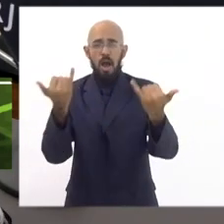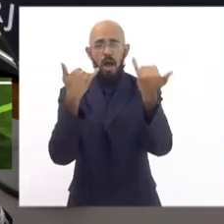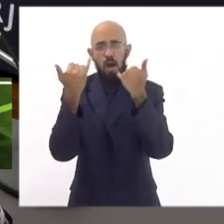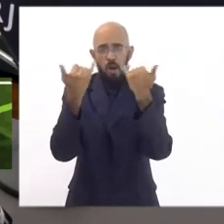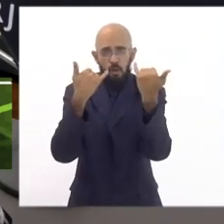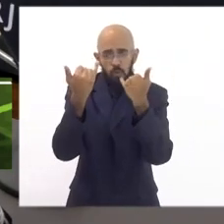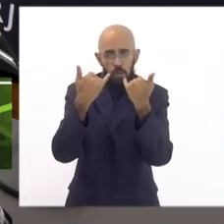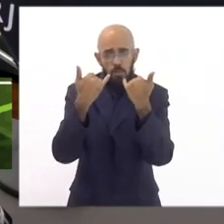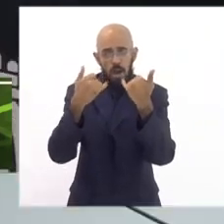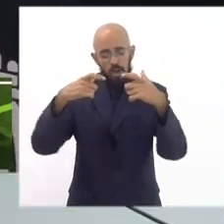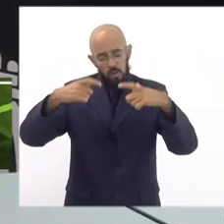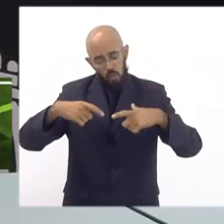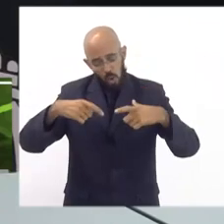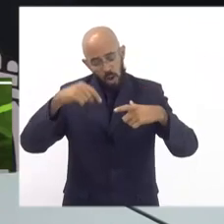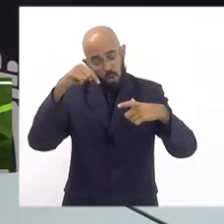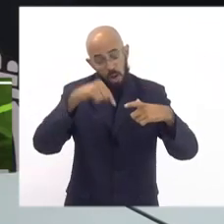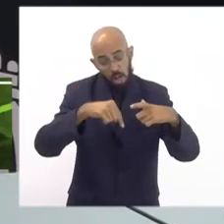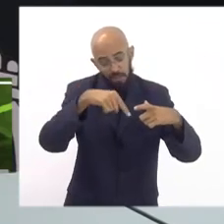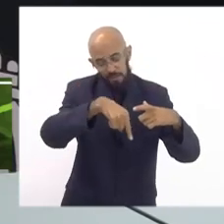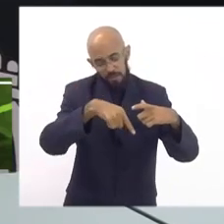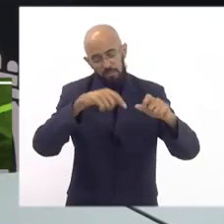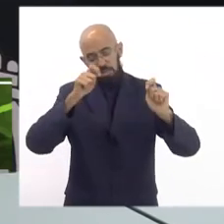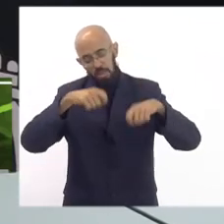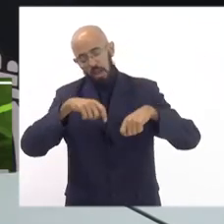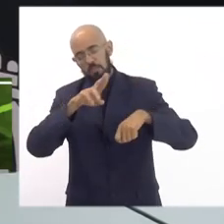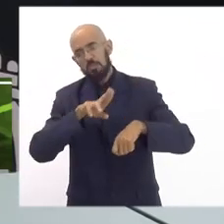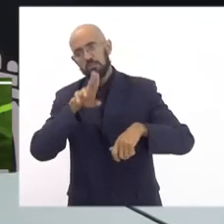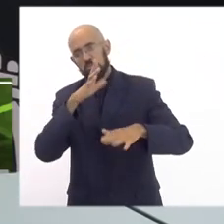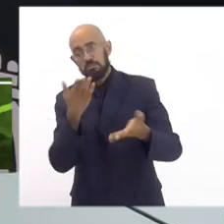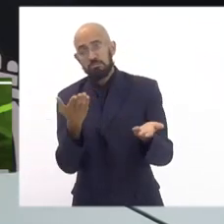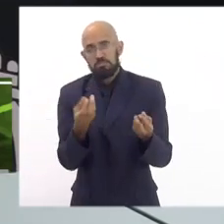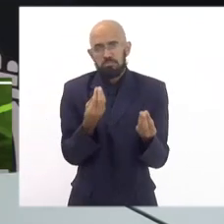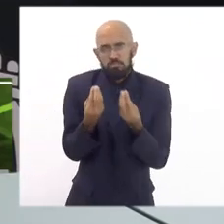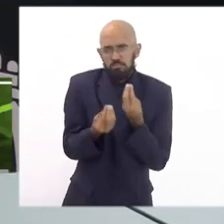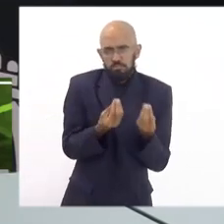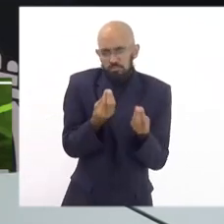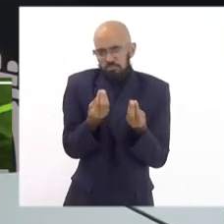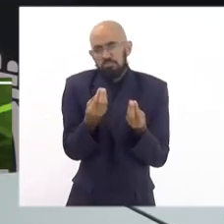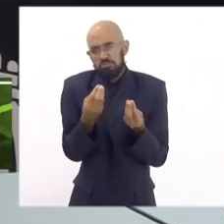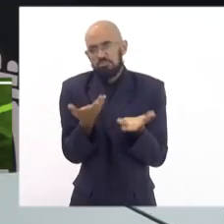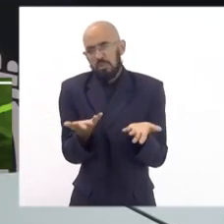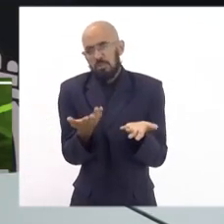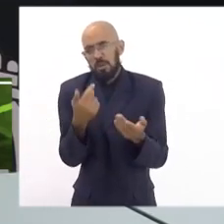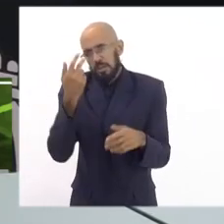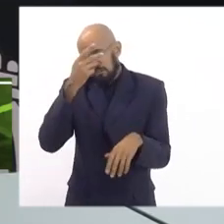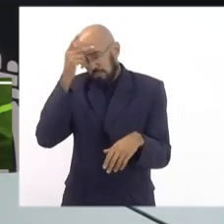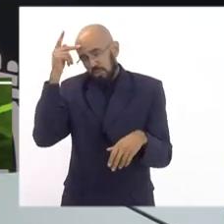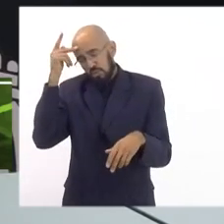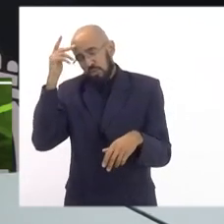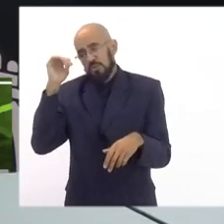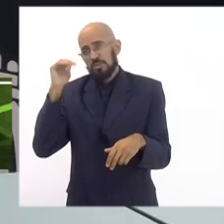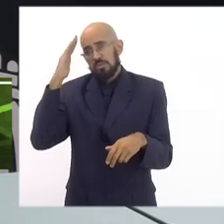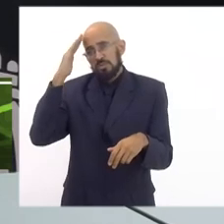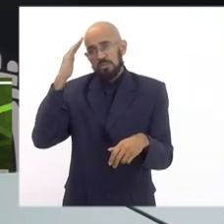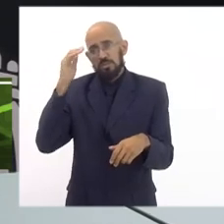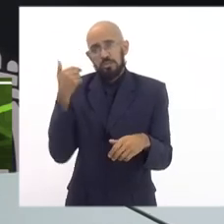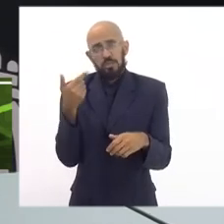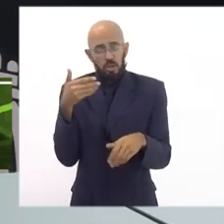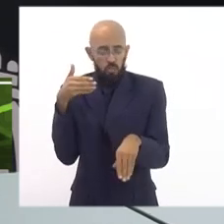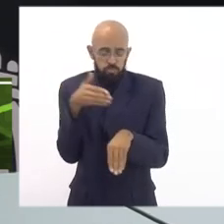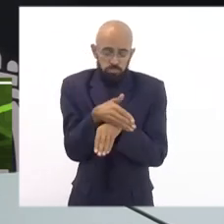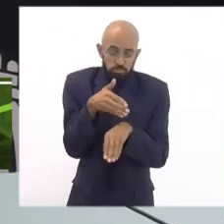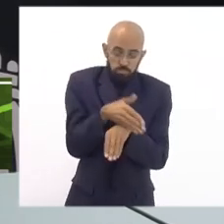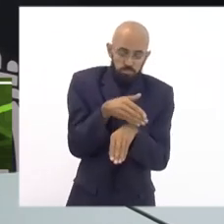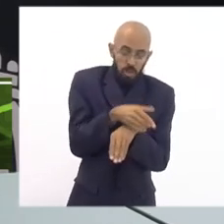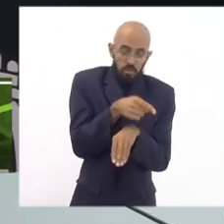que espaço é aquele, né? Ele visa exatamente informar para que as pessoas que estão se dirigindo para